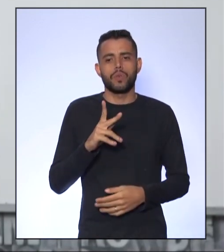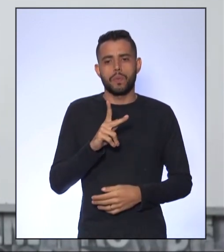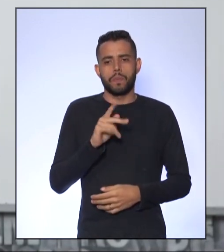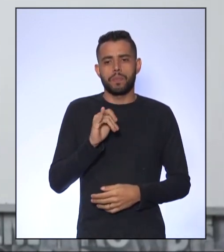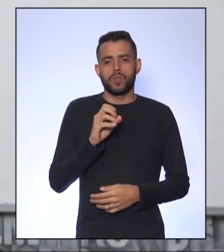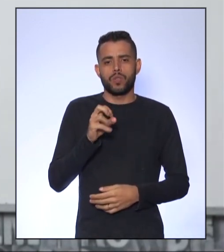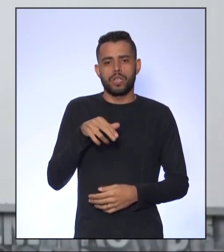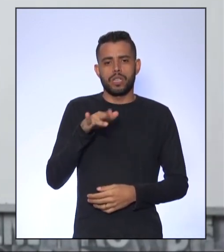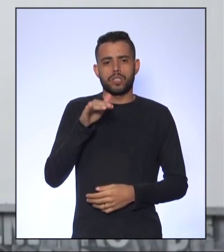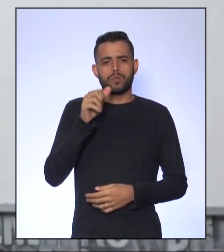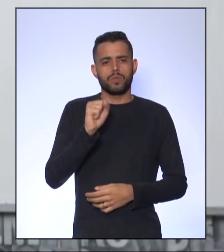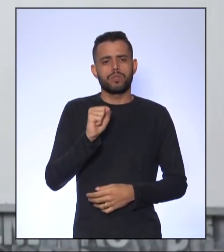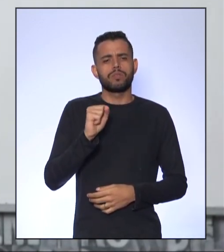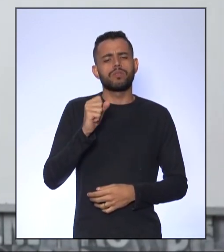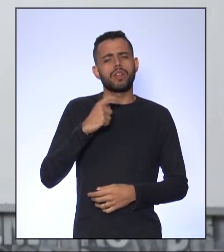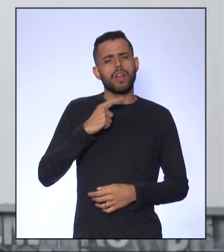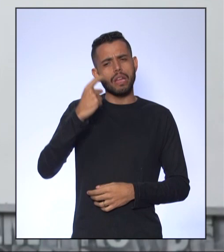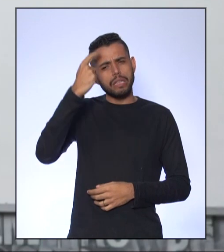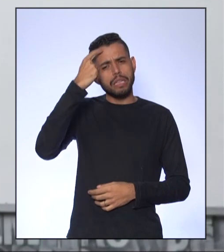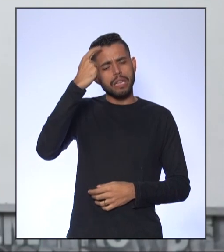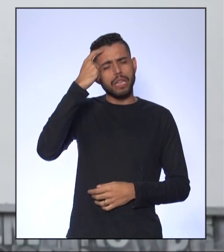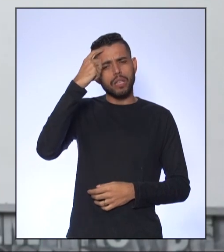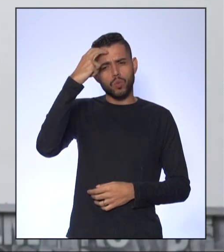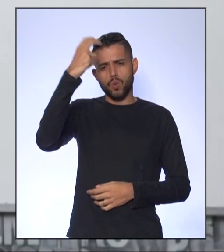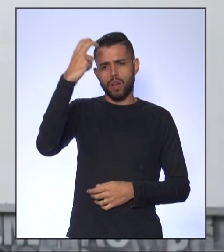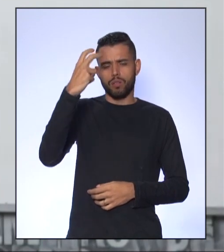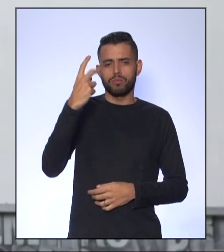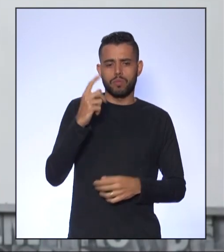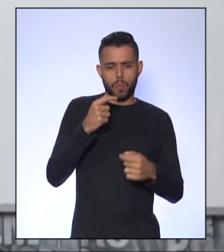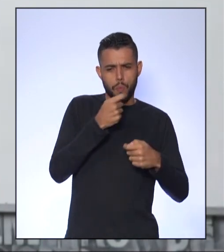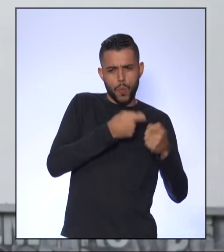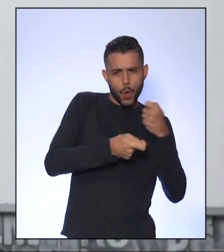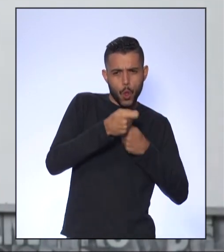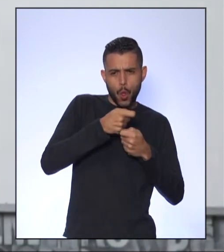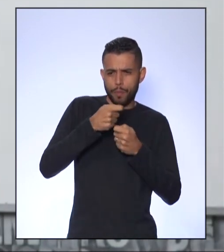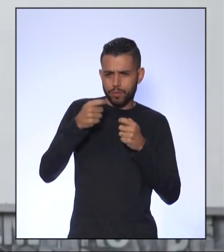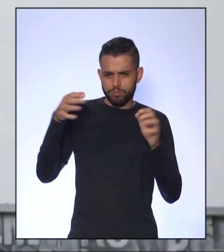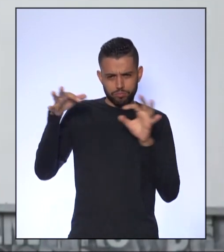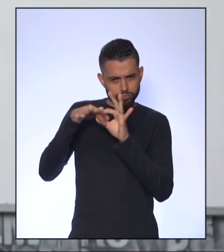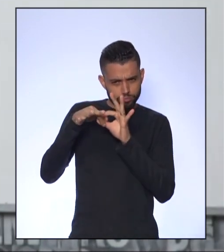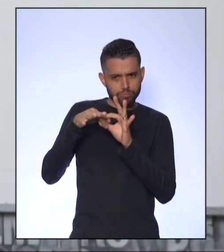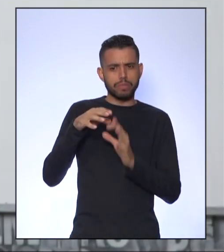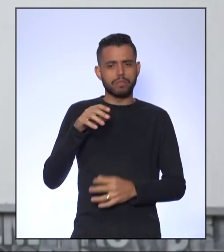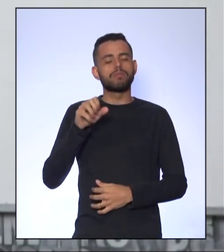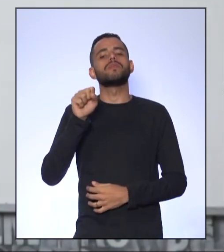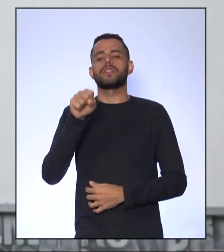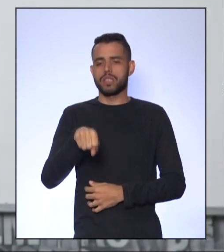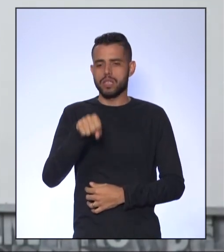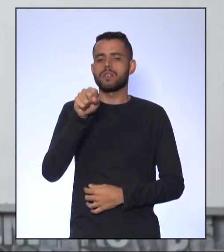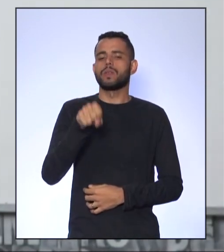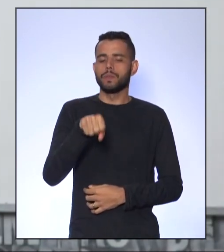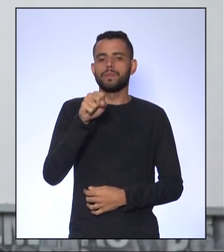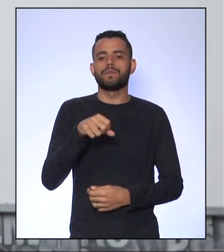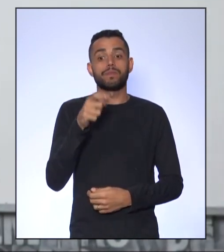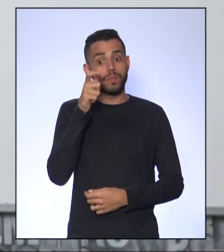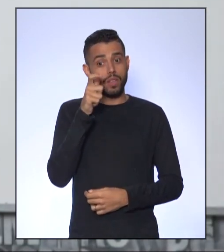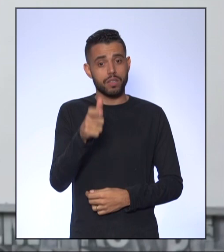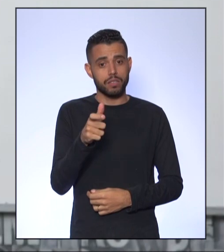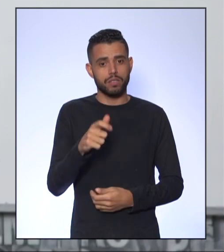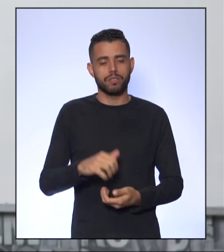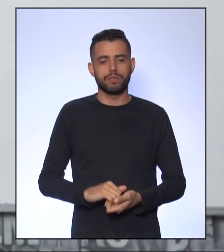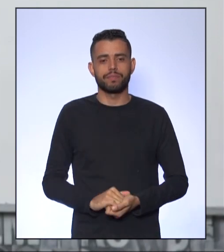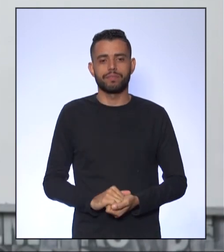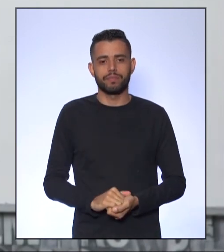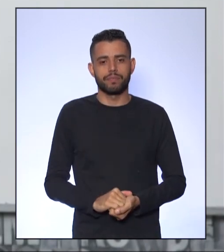aspectos intelectuais com econômicos? Sim, muito interessante. Elemento